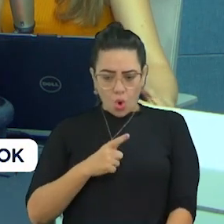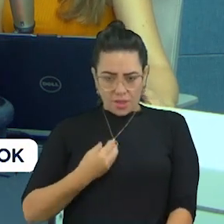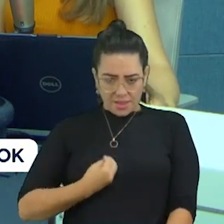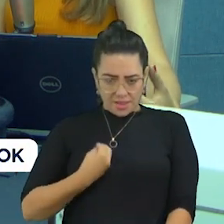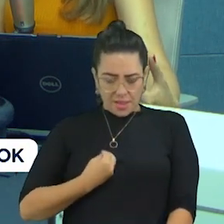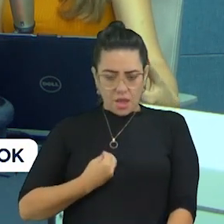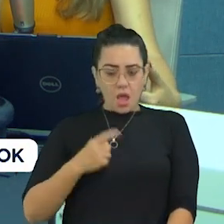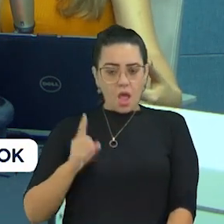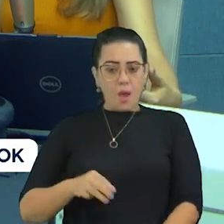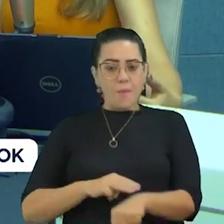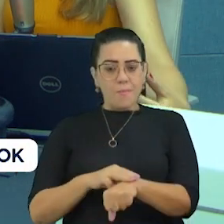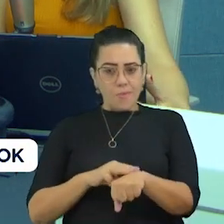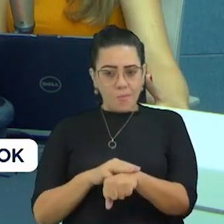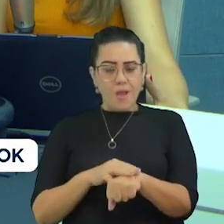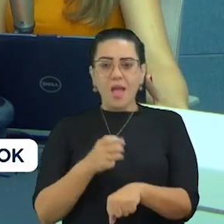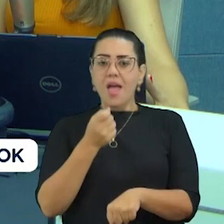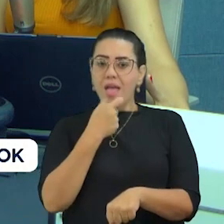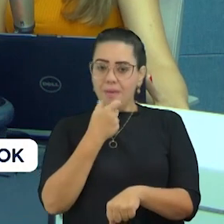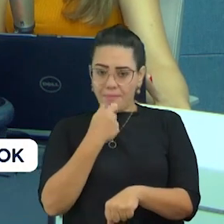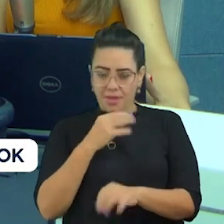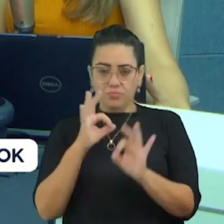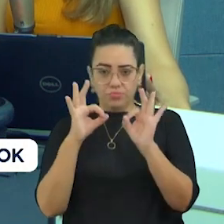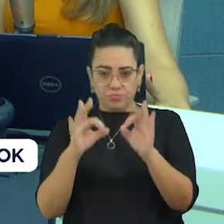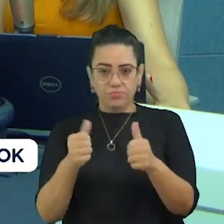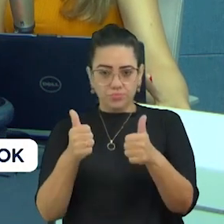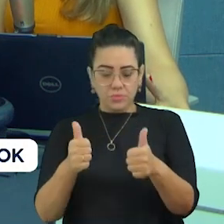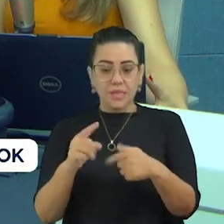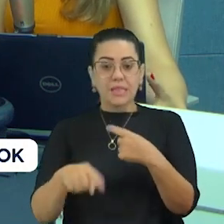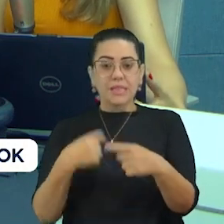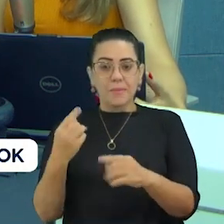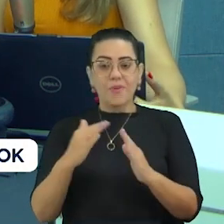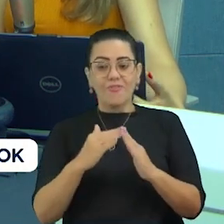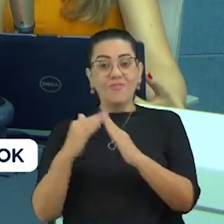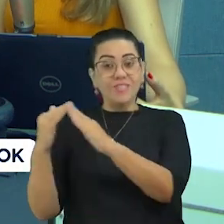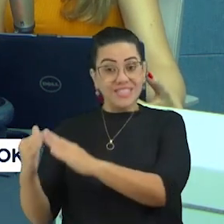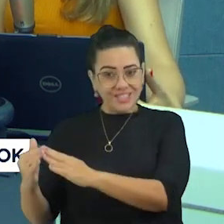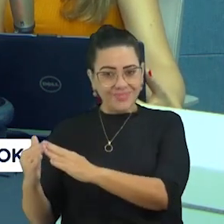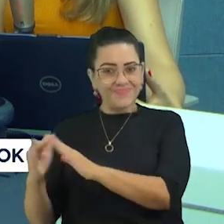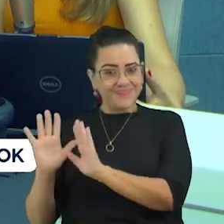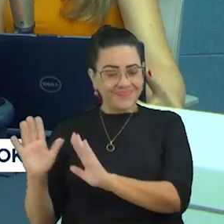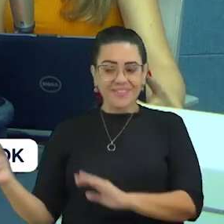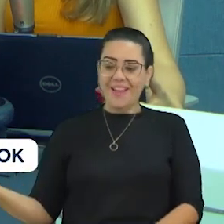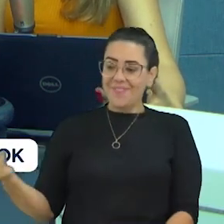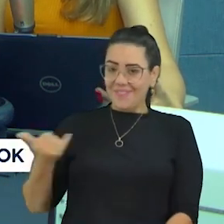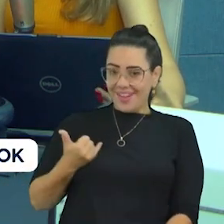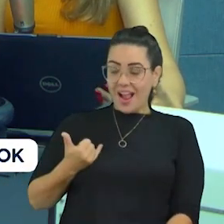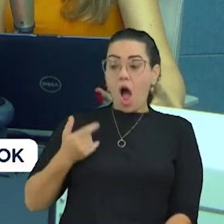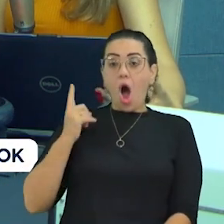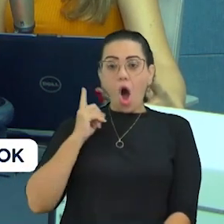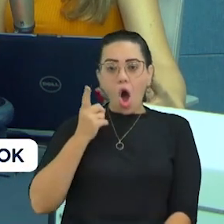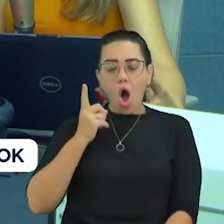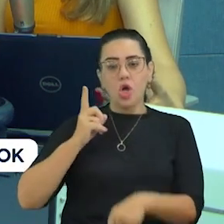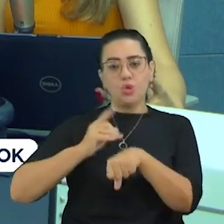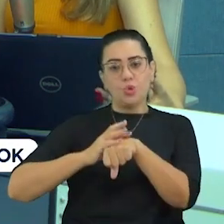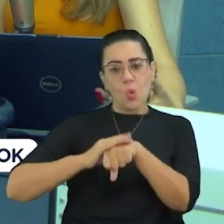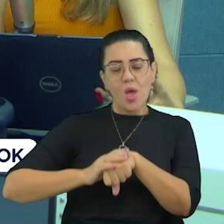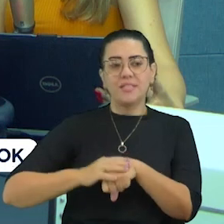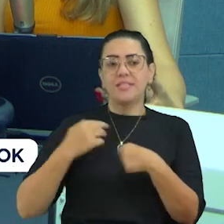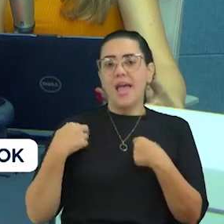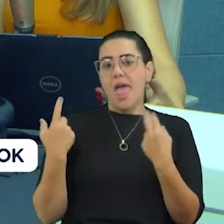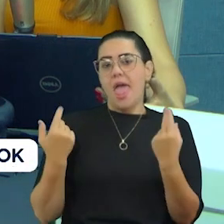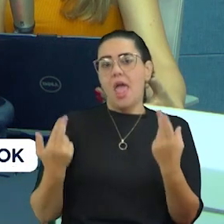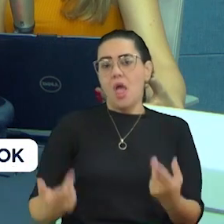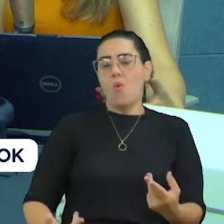tendo naquele momento e prescreve a medicação. Aí vem um vizinho, um amigo, um parente e fala, mas essa doença é igual